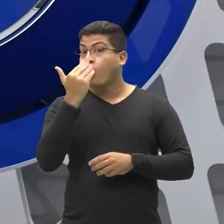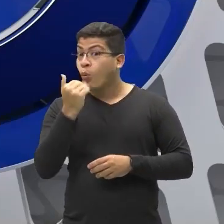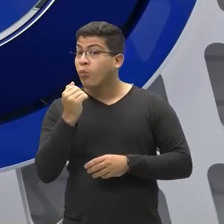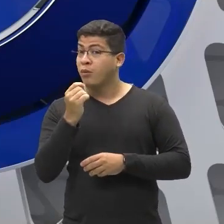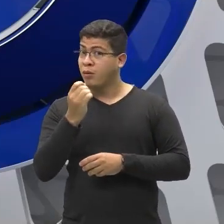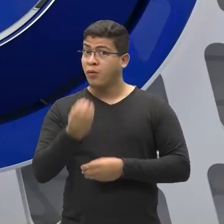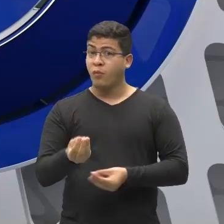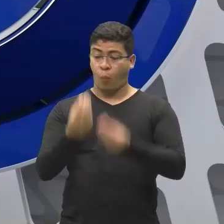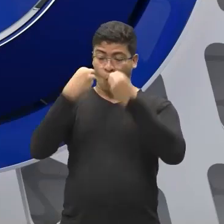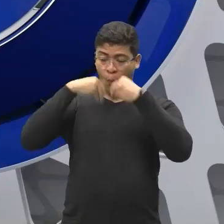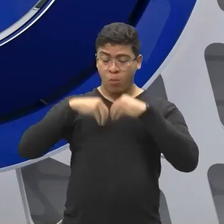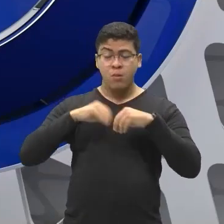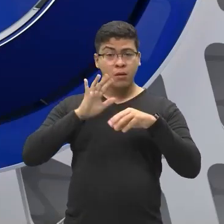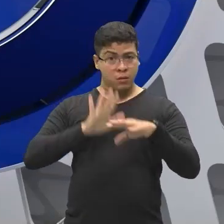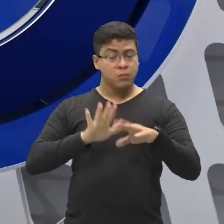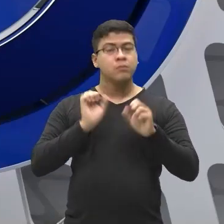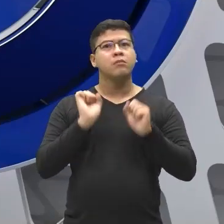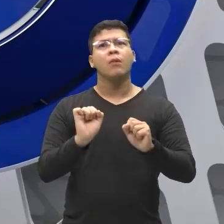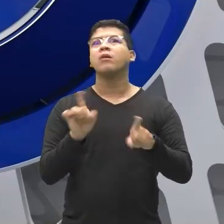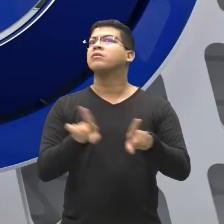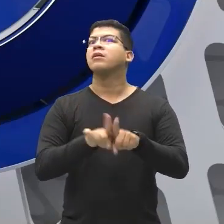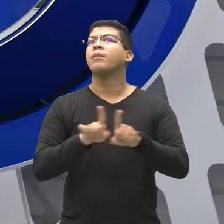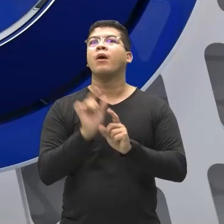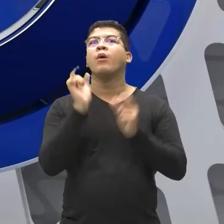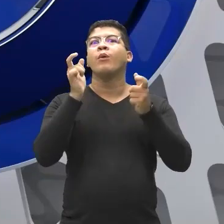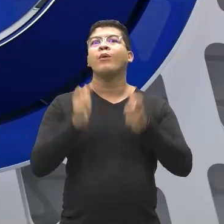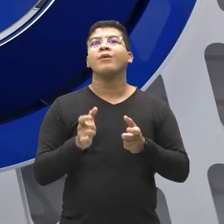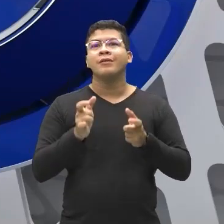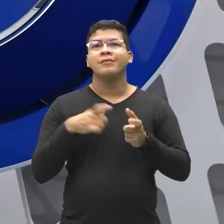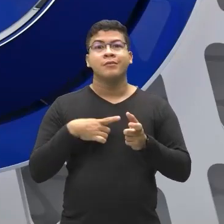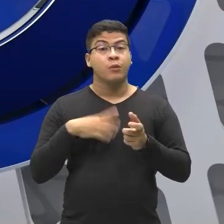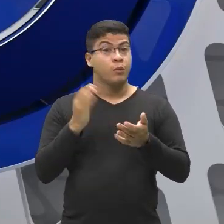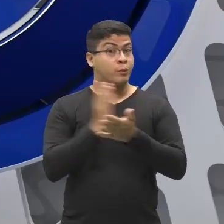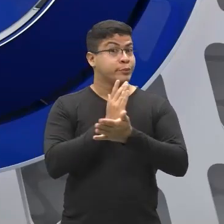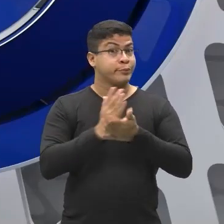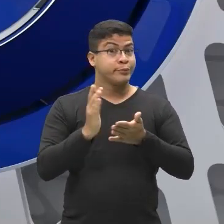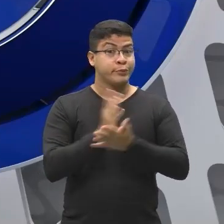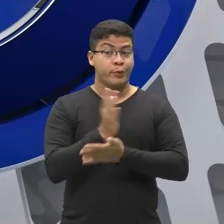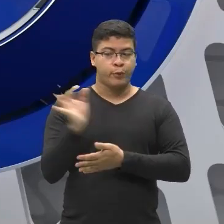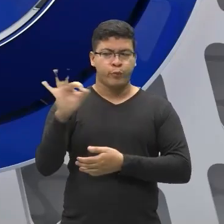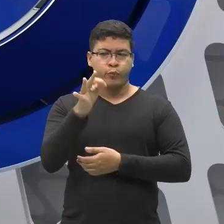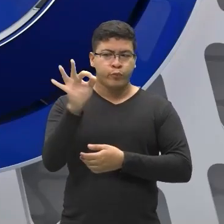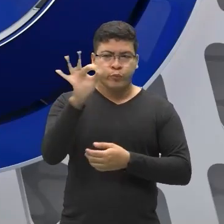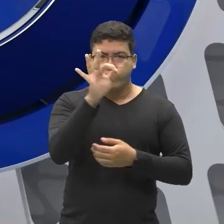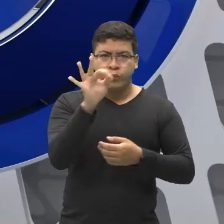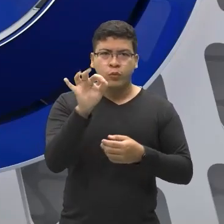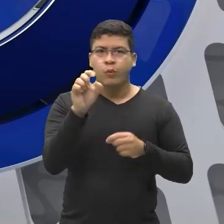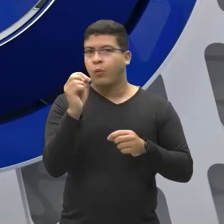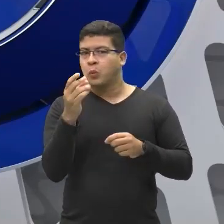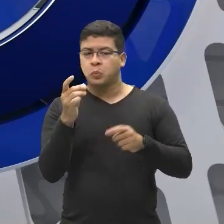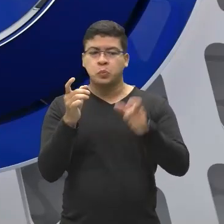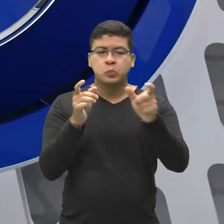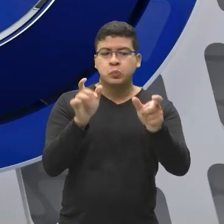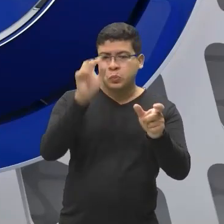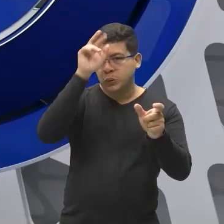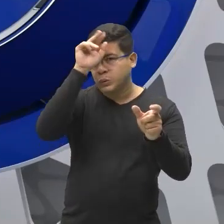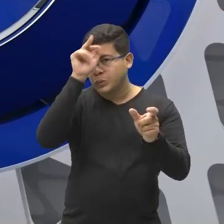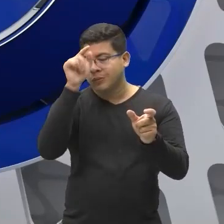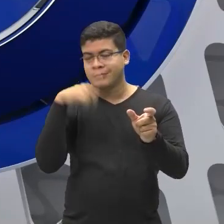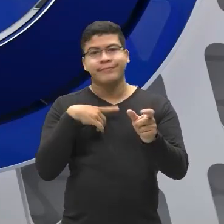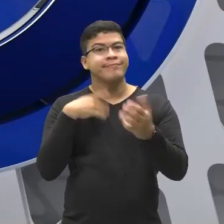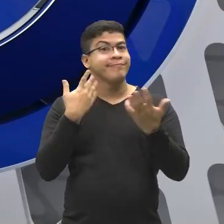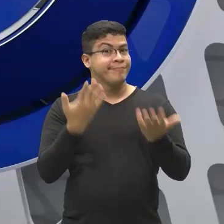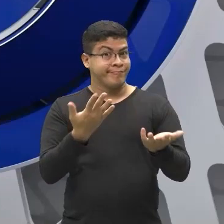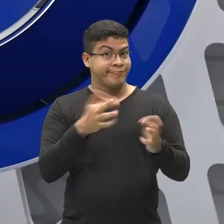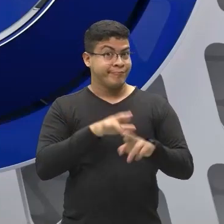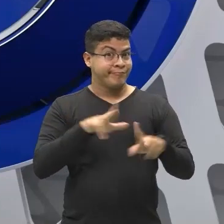vou ingerir, ou então pode estar presente algum inseto que vai me picar, Então, são micro-organismos, ou